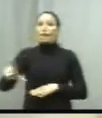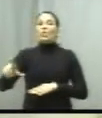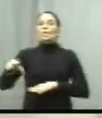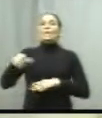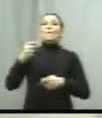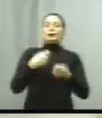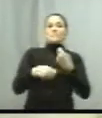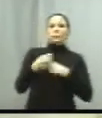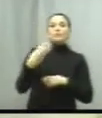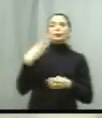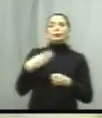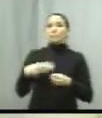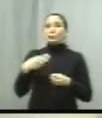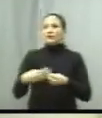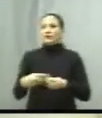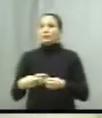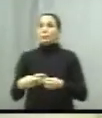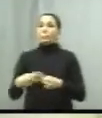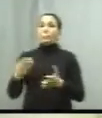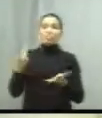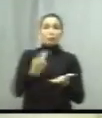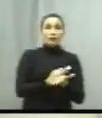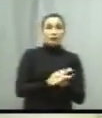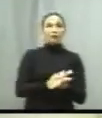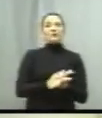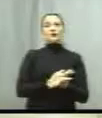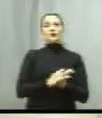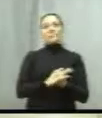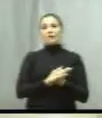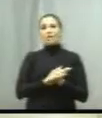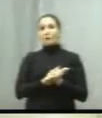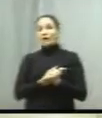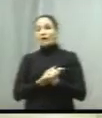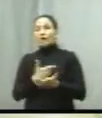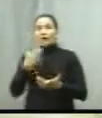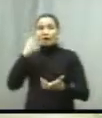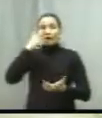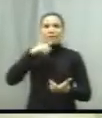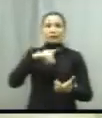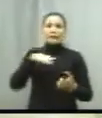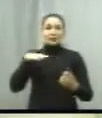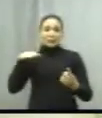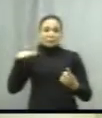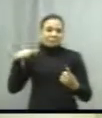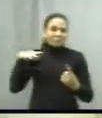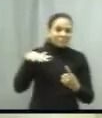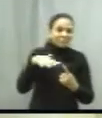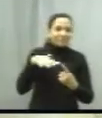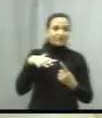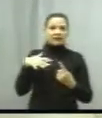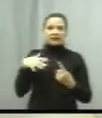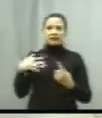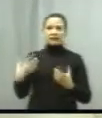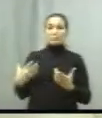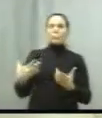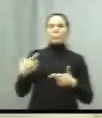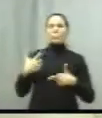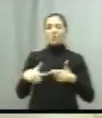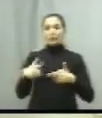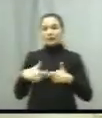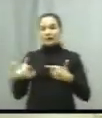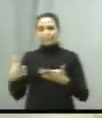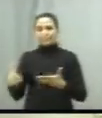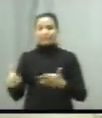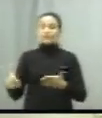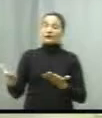peca em não ter coragem de enfrentar o problema da Rua 2 de frente. Assim como não teve o governo Edinho,